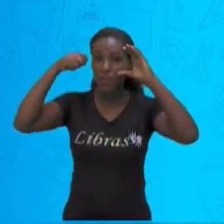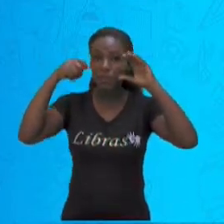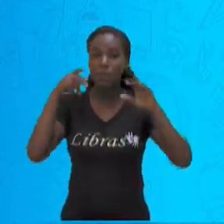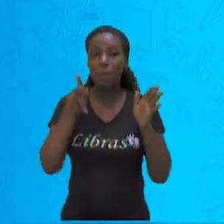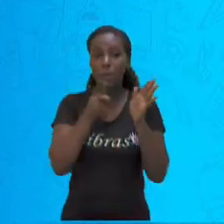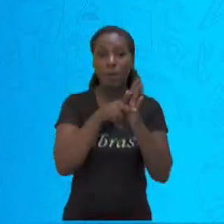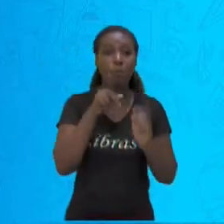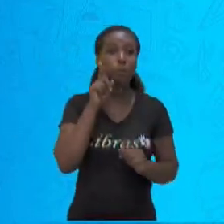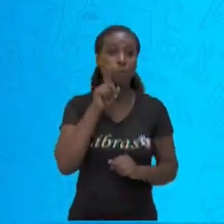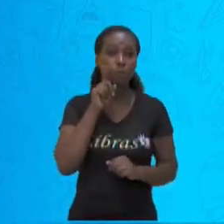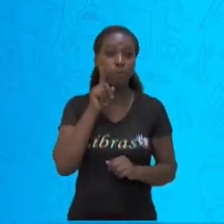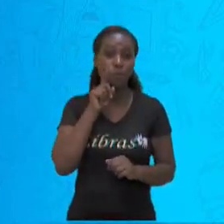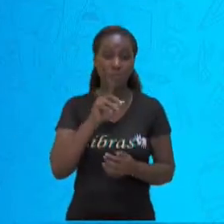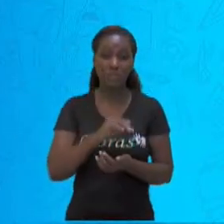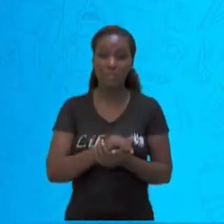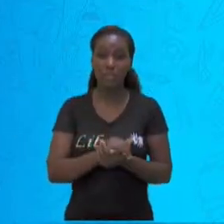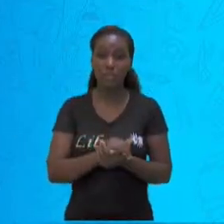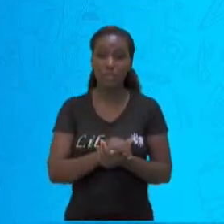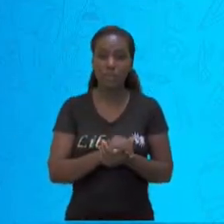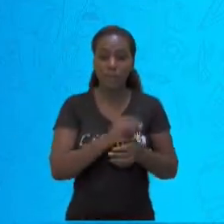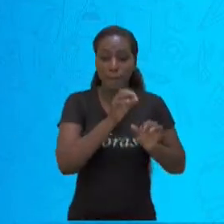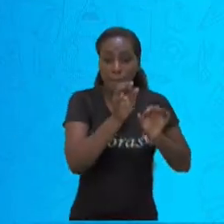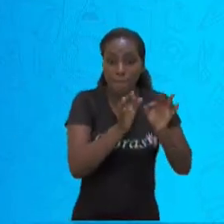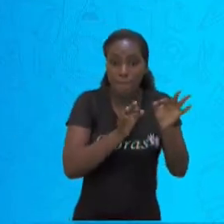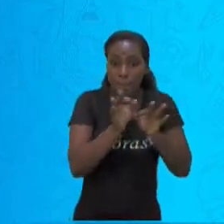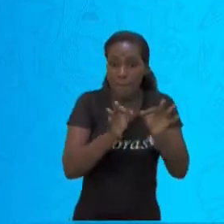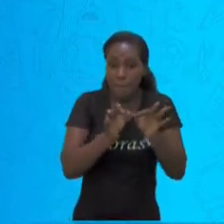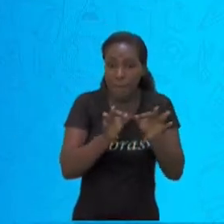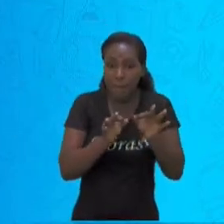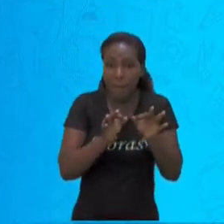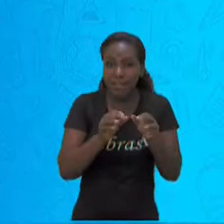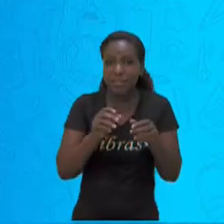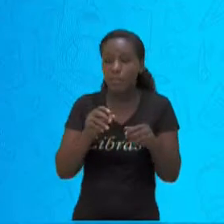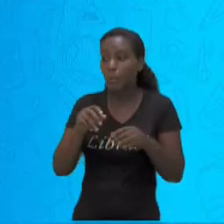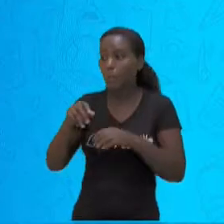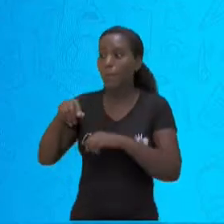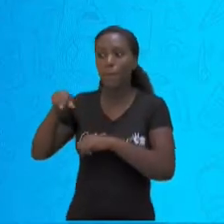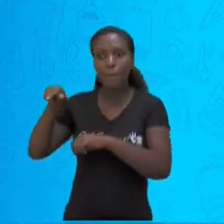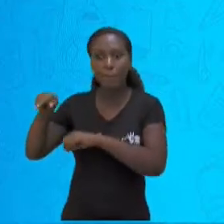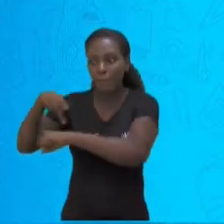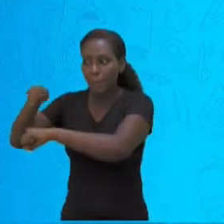norte-americano para passar no Japão.